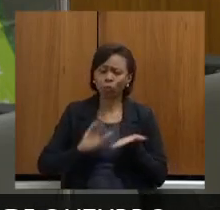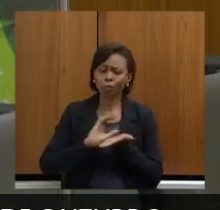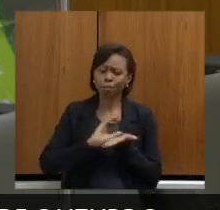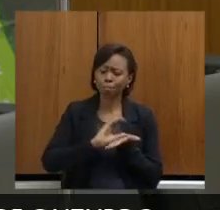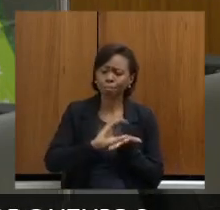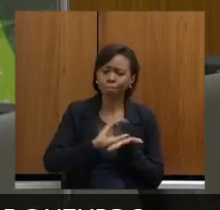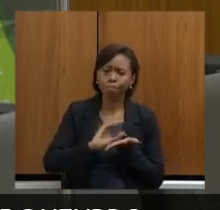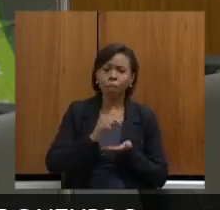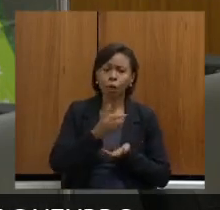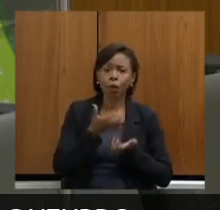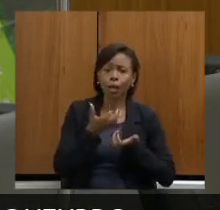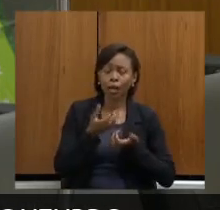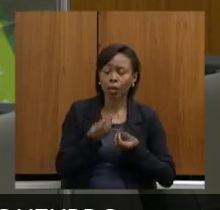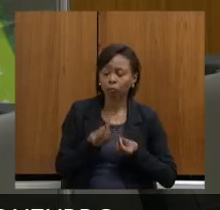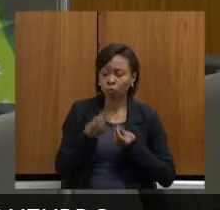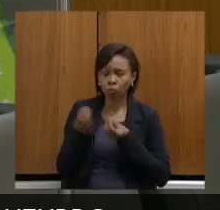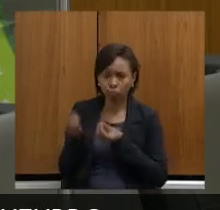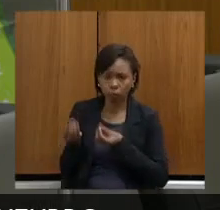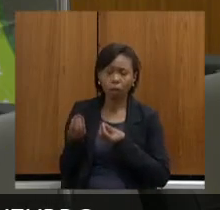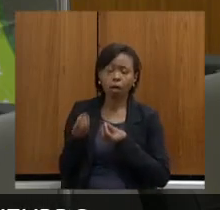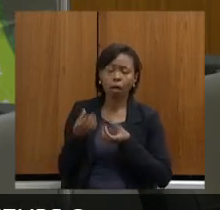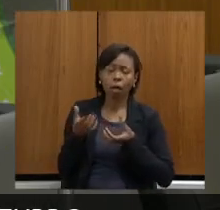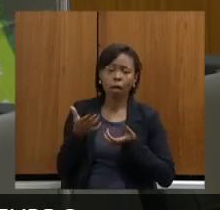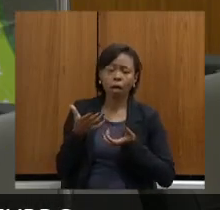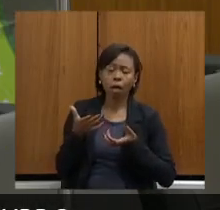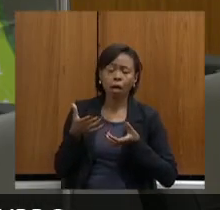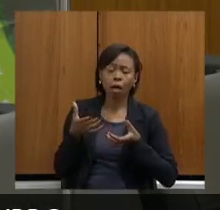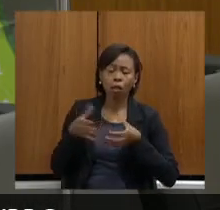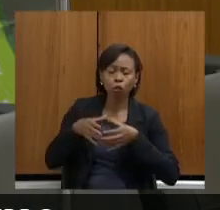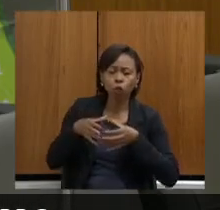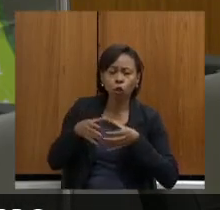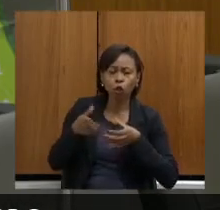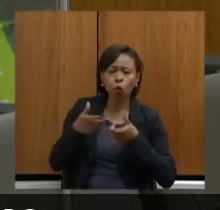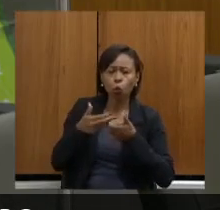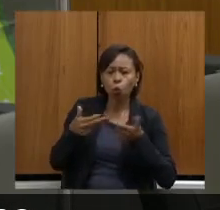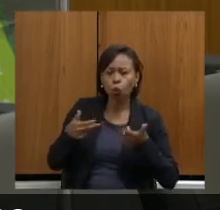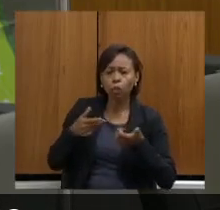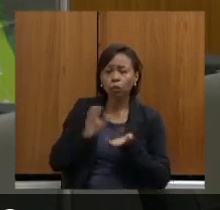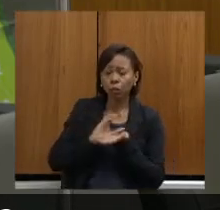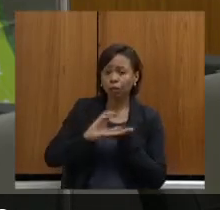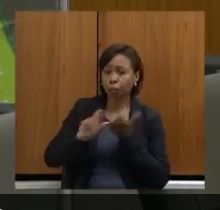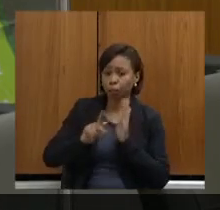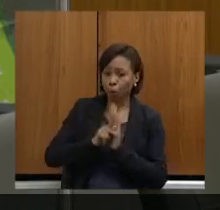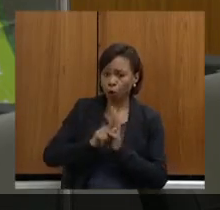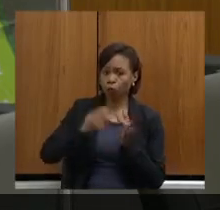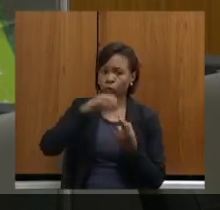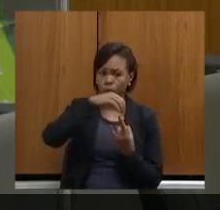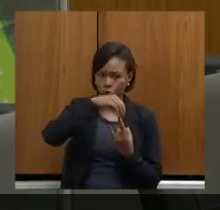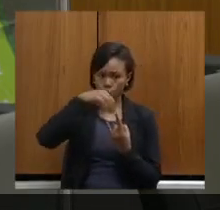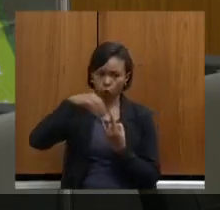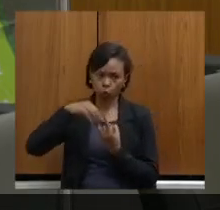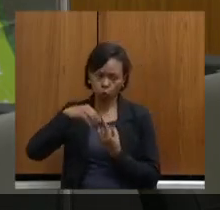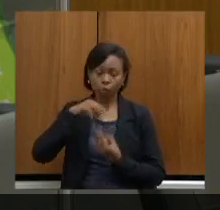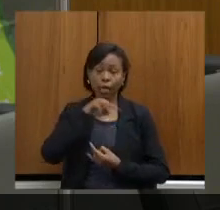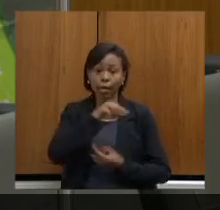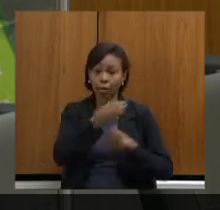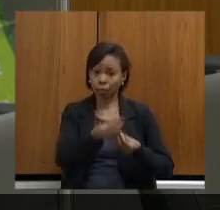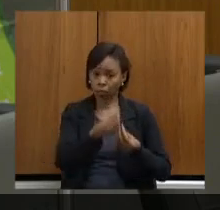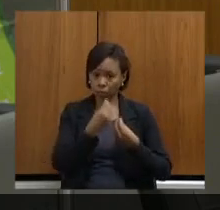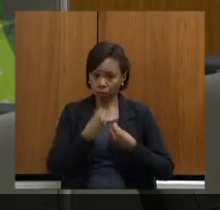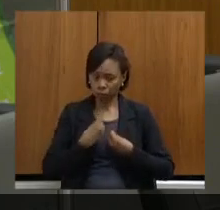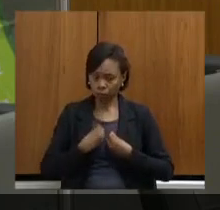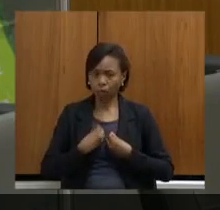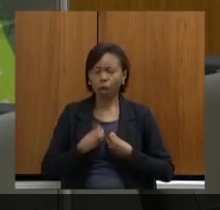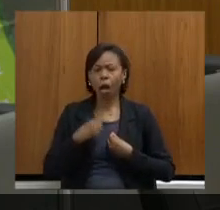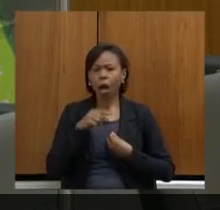quero levar para você uma pasta com os investimentos da da Fiocruz e ela trouxe e ela secretário por ter me